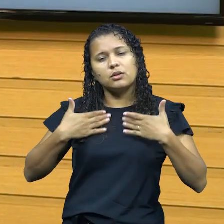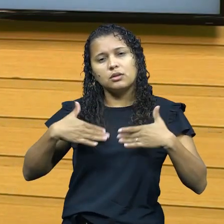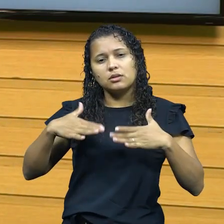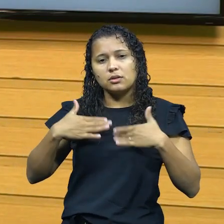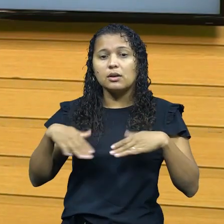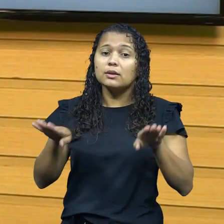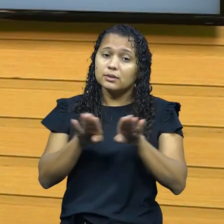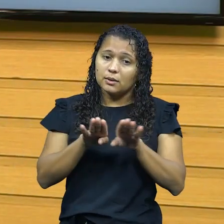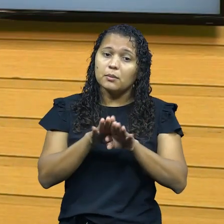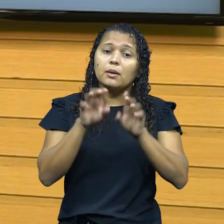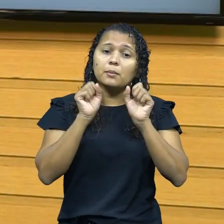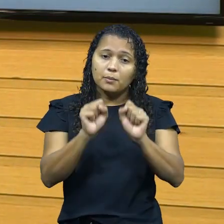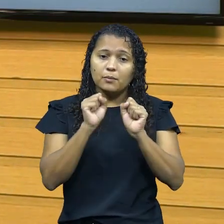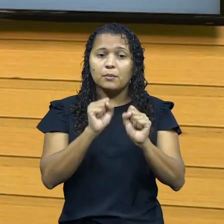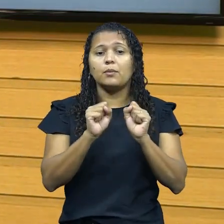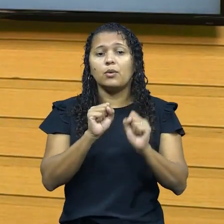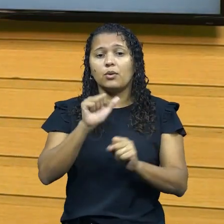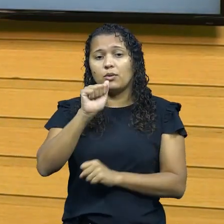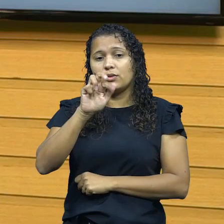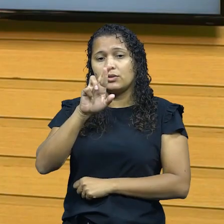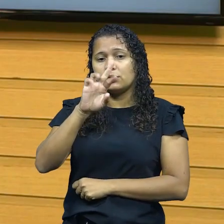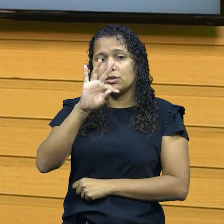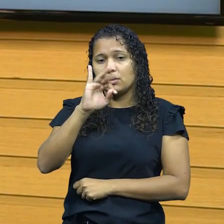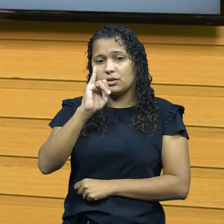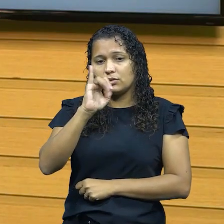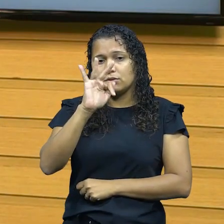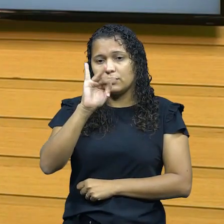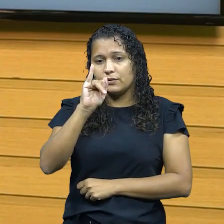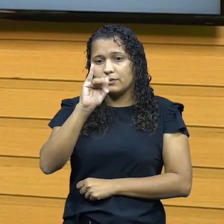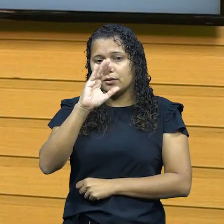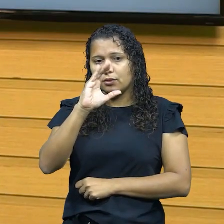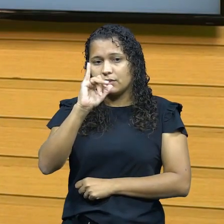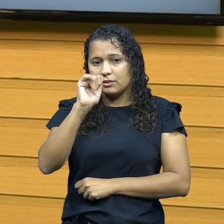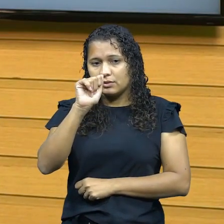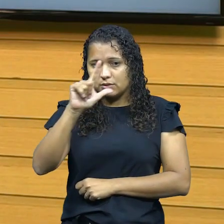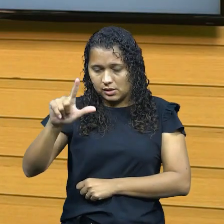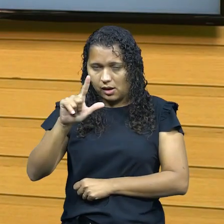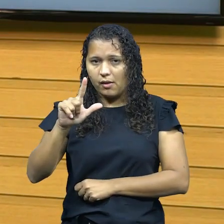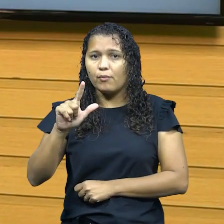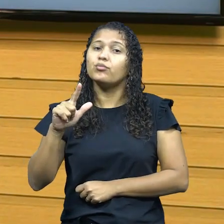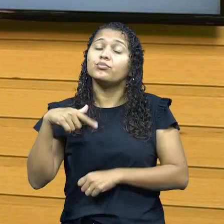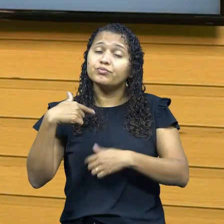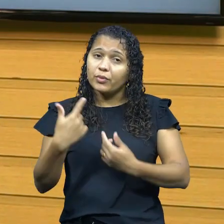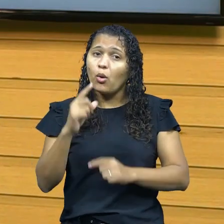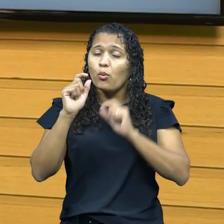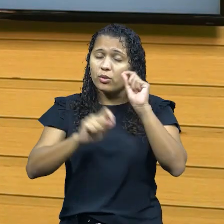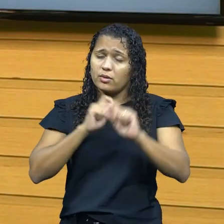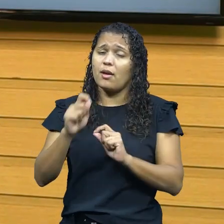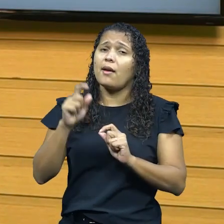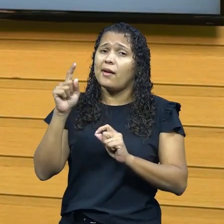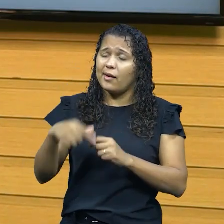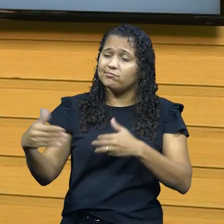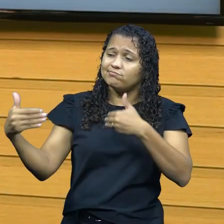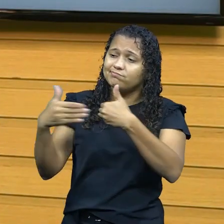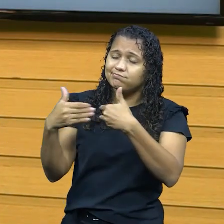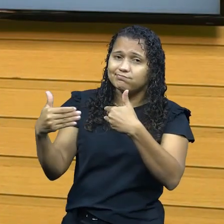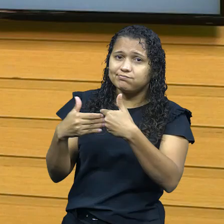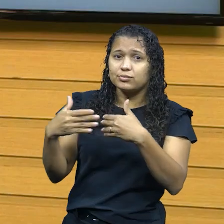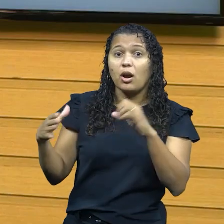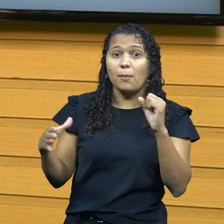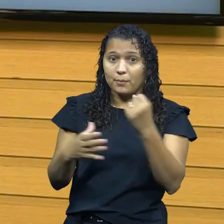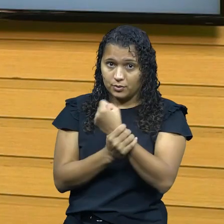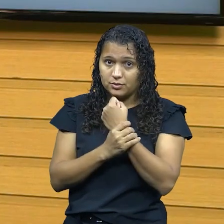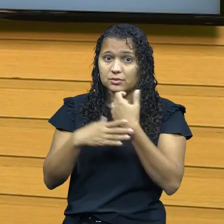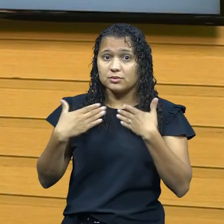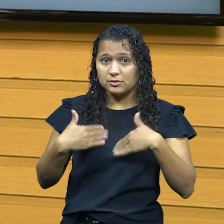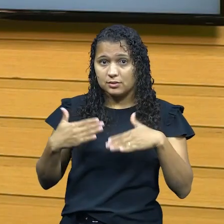forma artificial, aí a gente tem que construir algumas obras de defensa para garantir que aquele ambiente seja